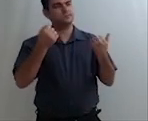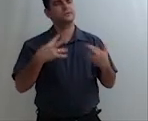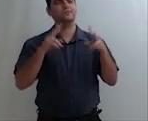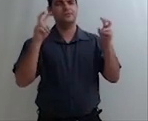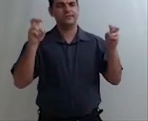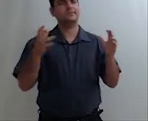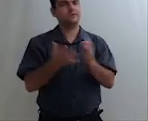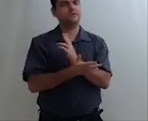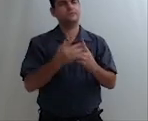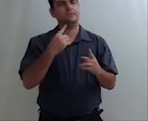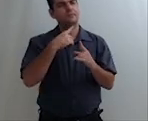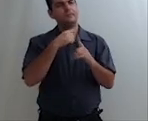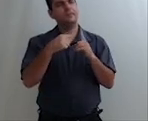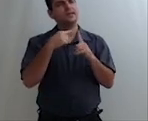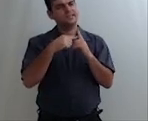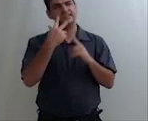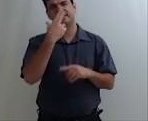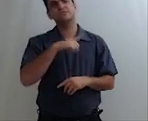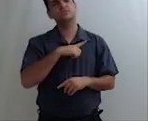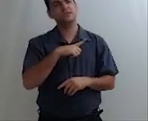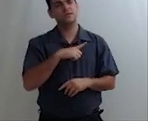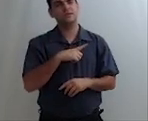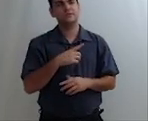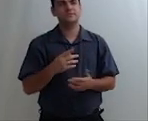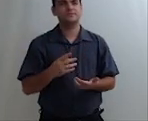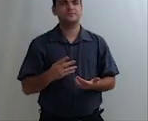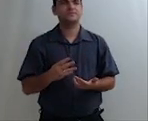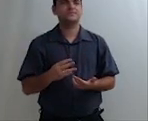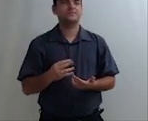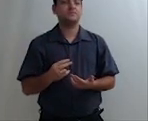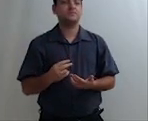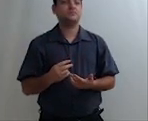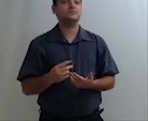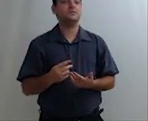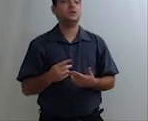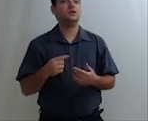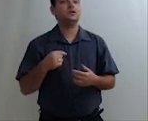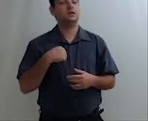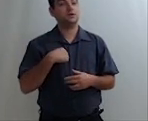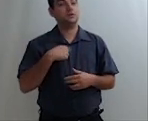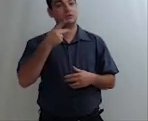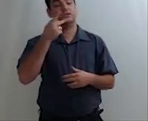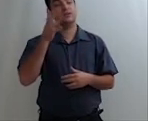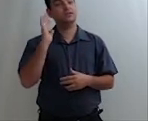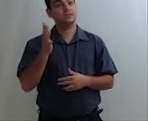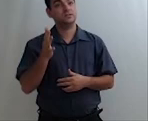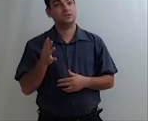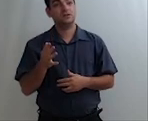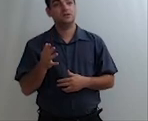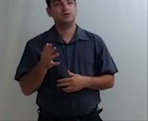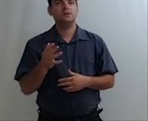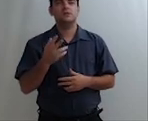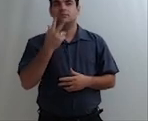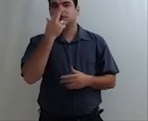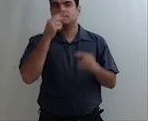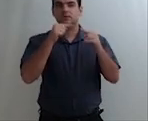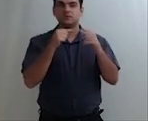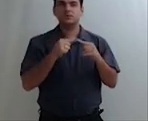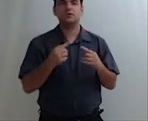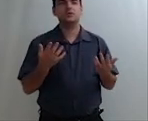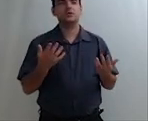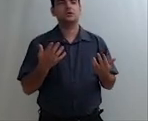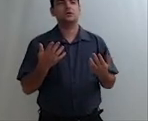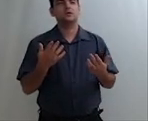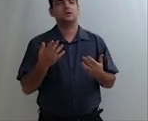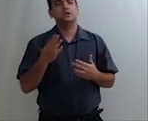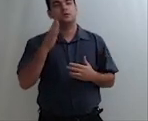né que eh que eu até destaquei também quando votei quando a gente aplica princípios que são